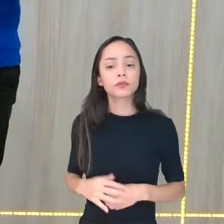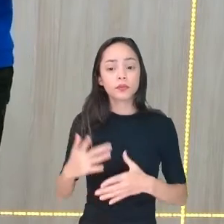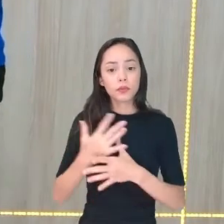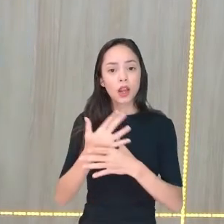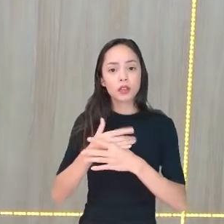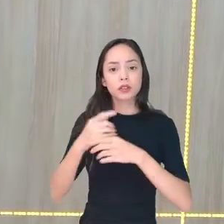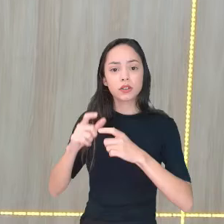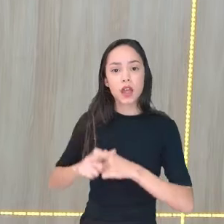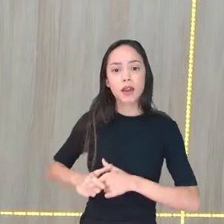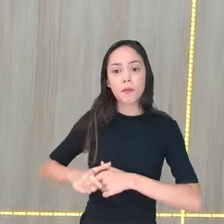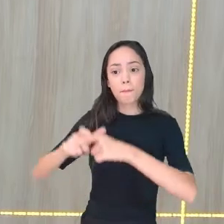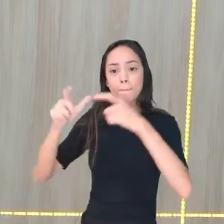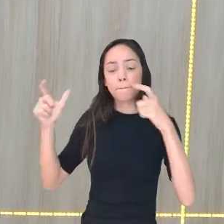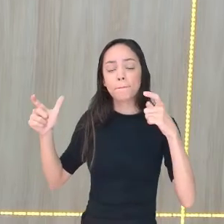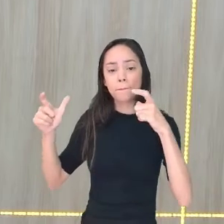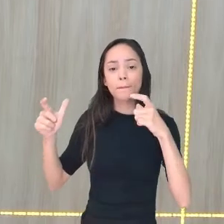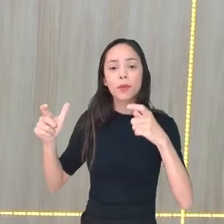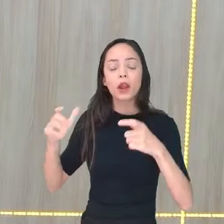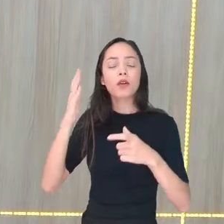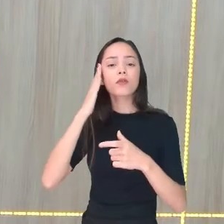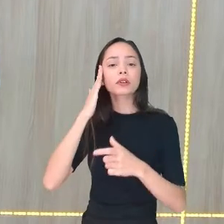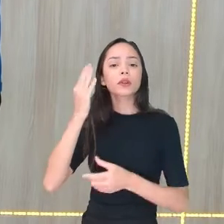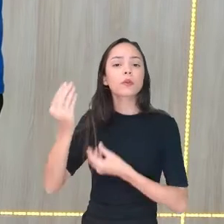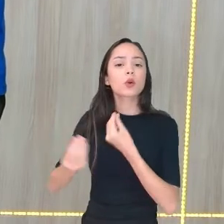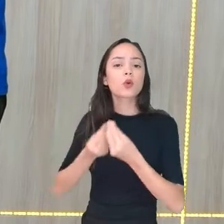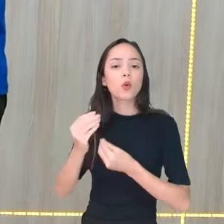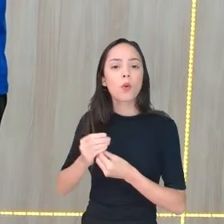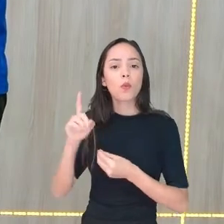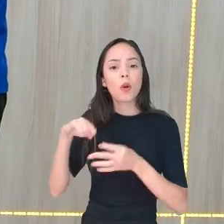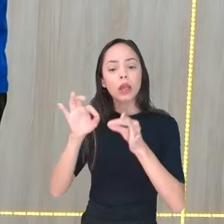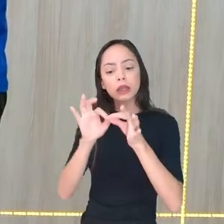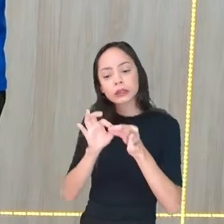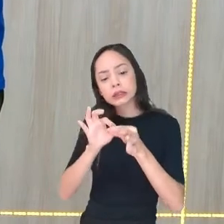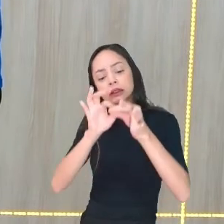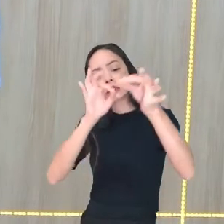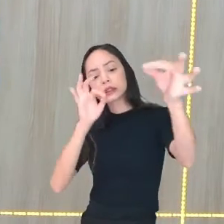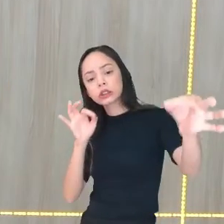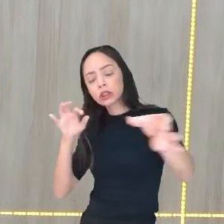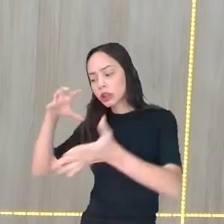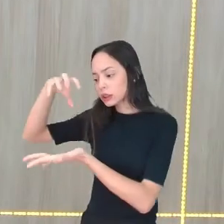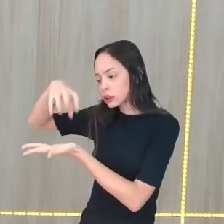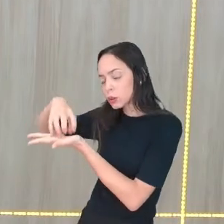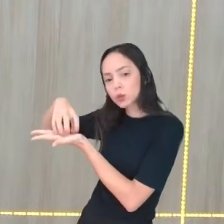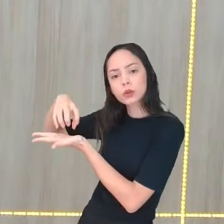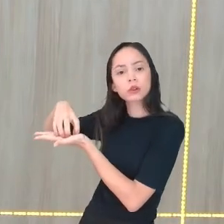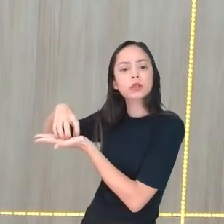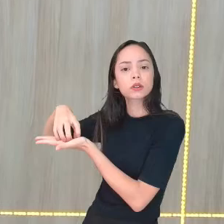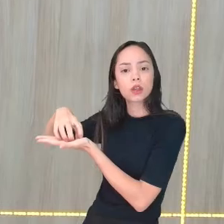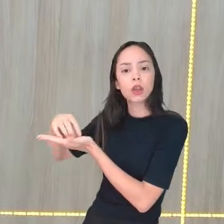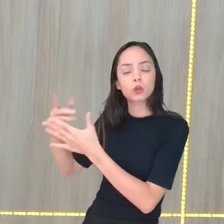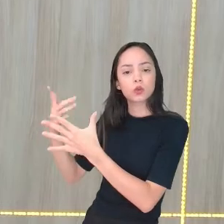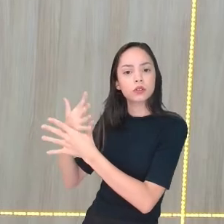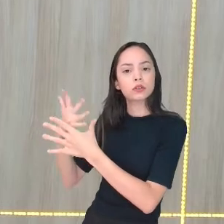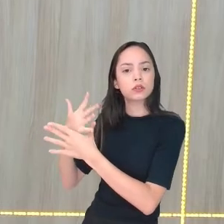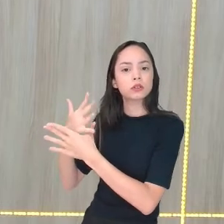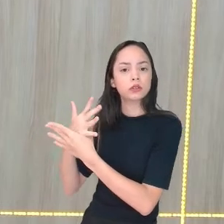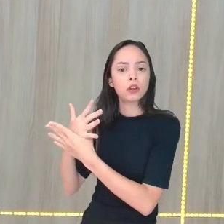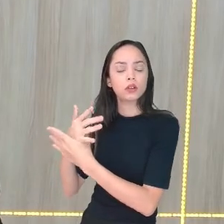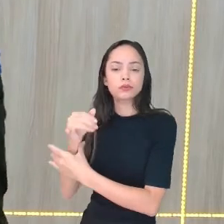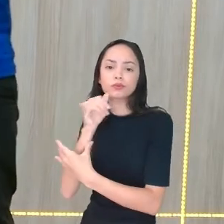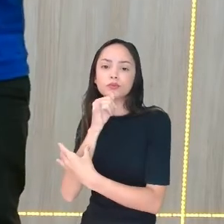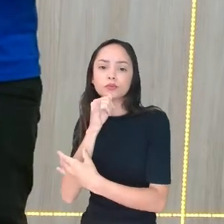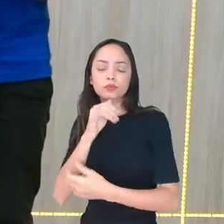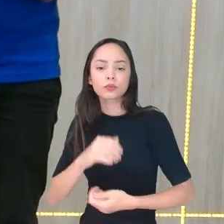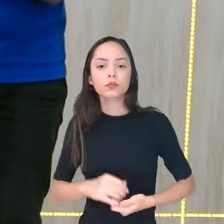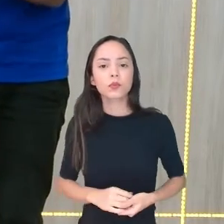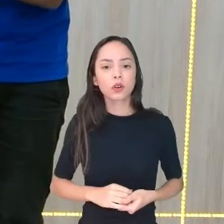fazer isso é justamente a distância do centro, né? De onde está a centralidade, os serviços, onde